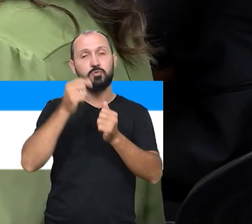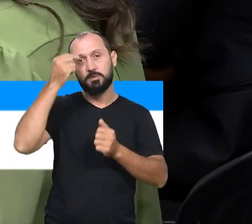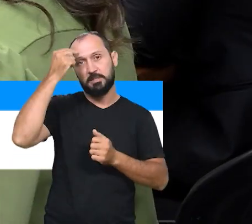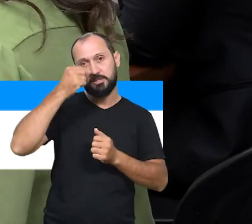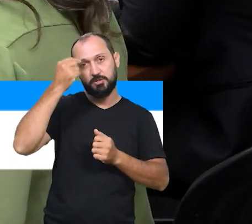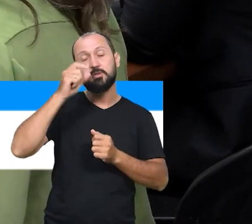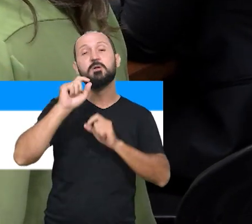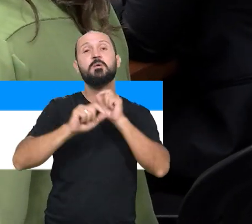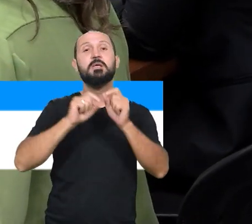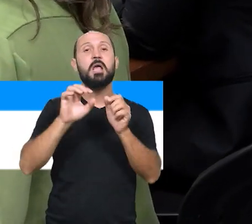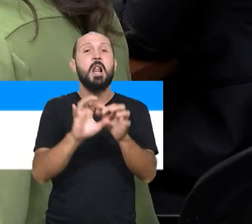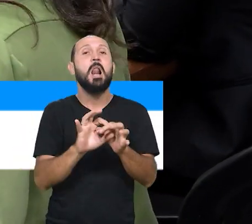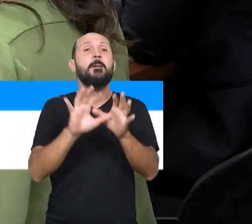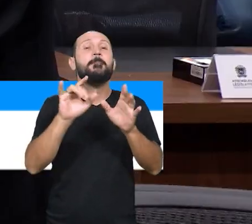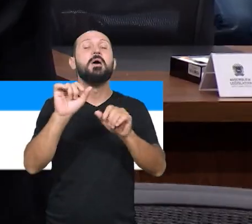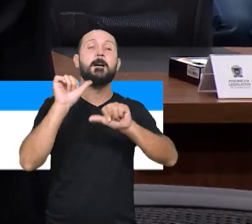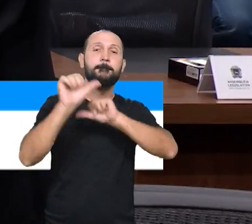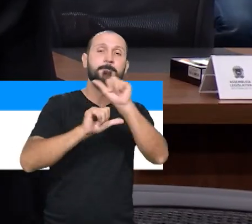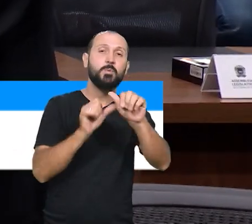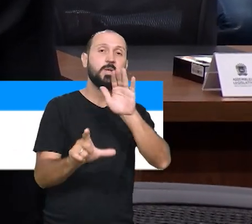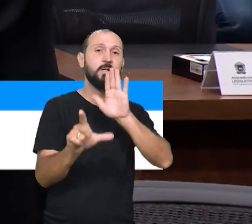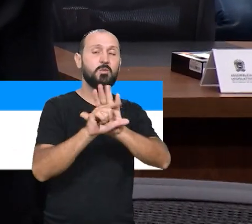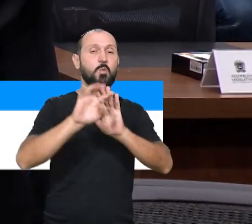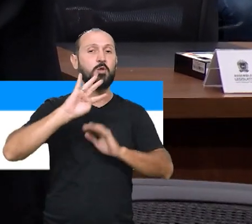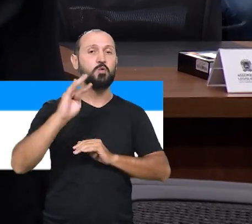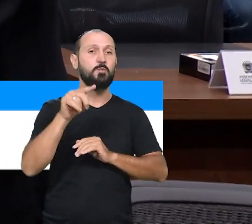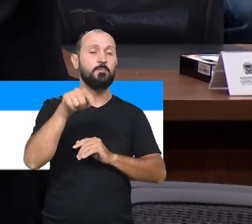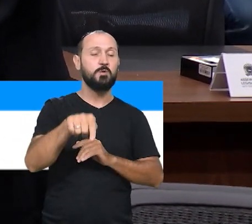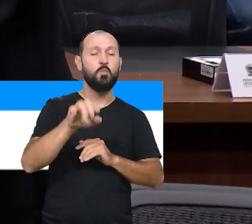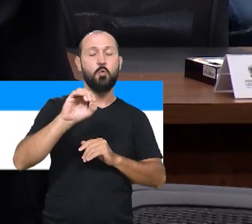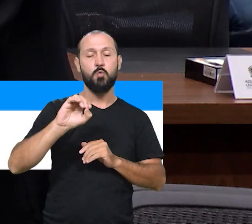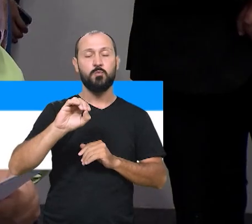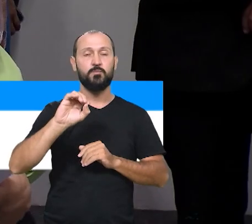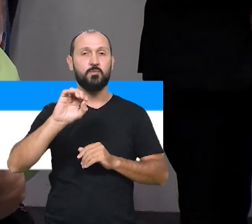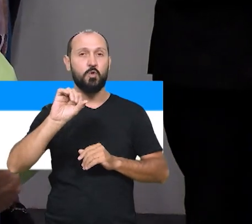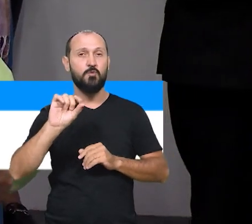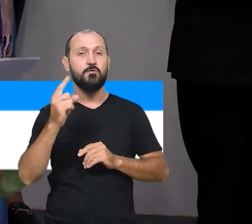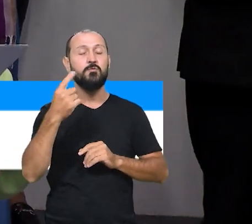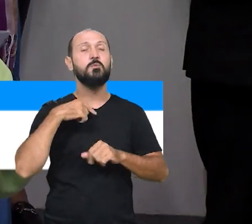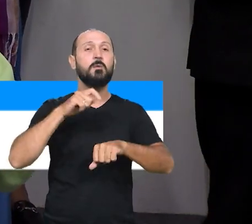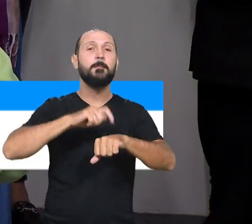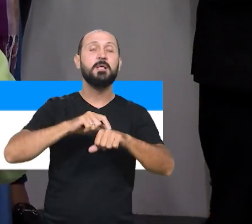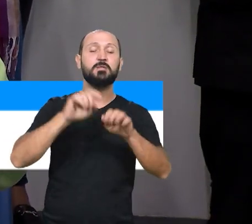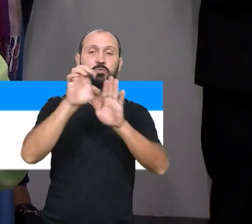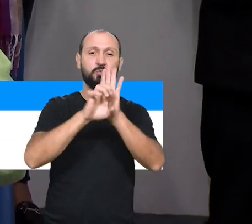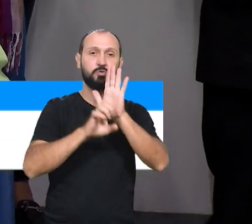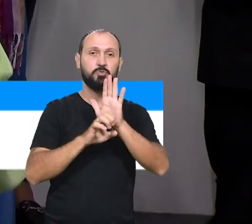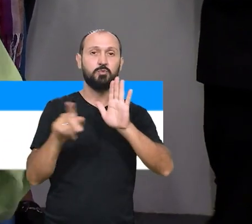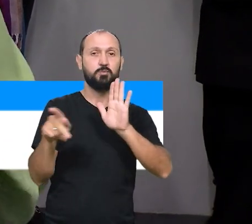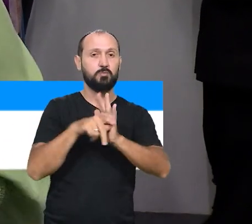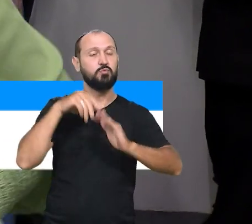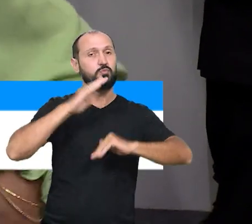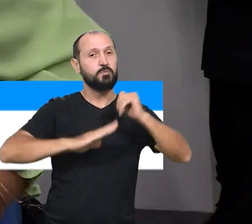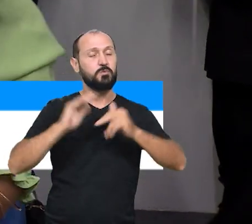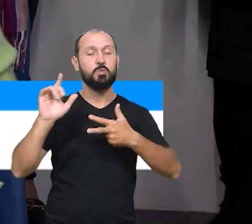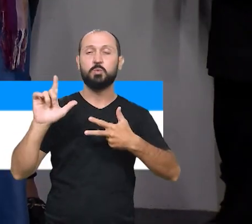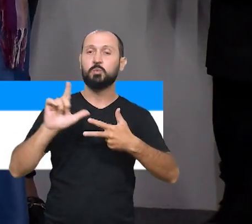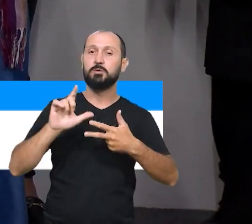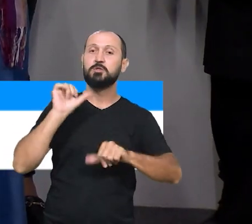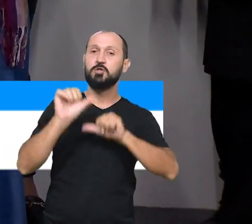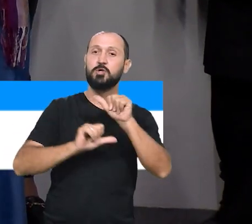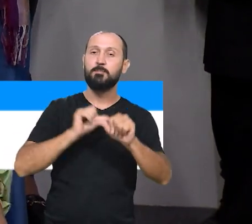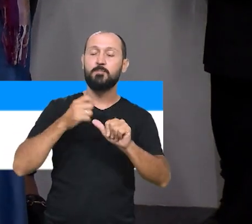e do deputado Zé Teixeira, que altera a Lei 4.091, que institui o Estatuto dos Servidores do